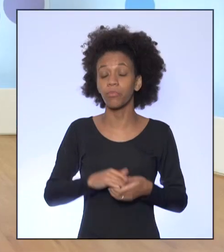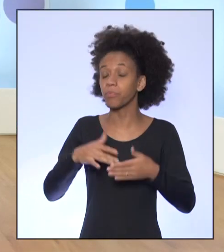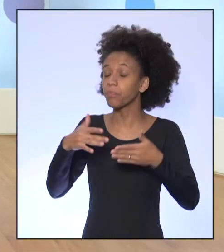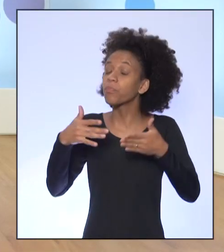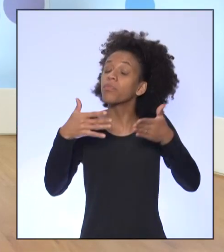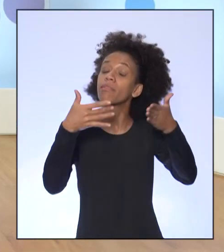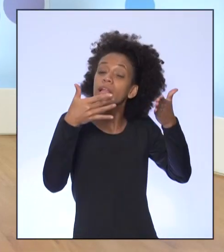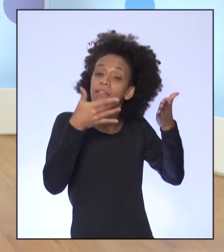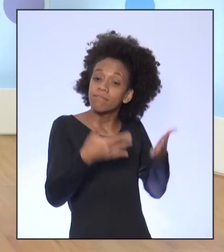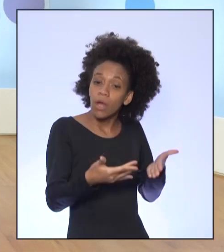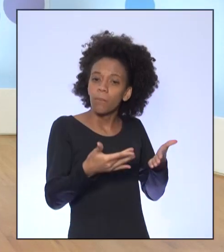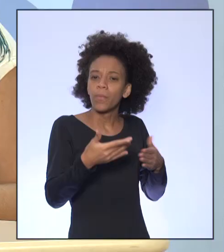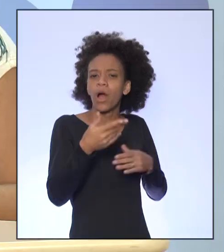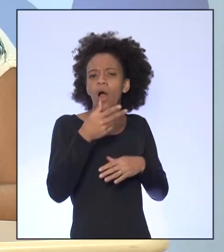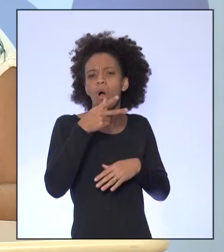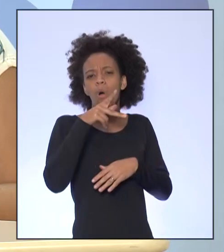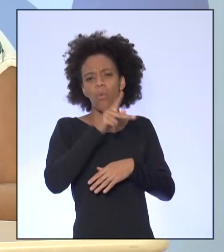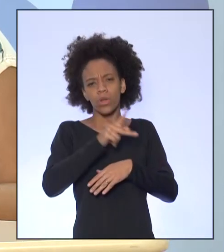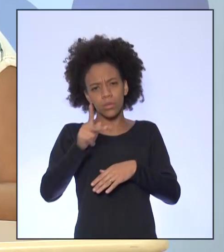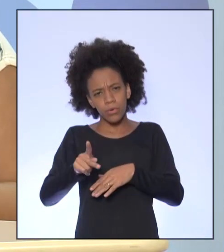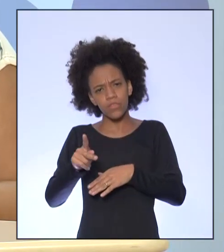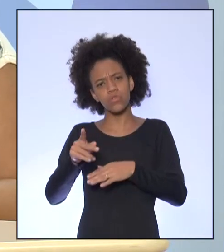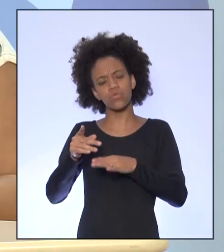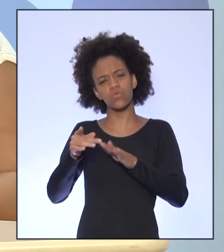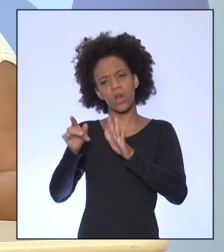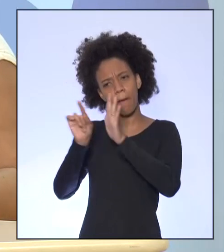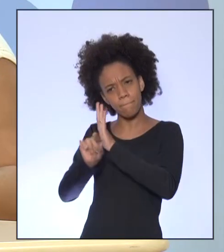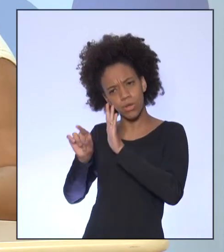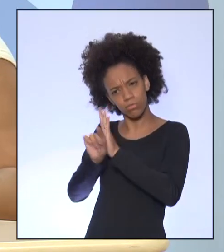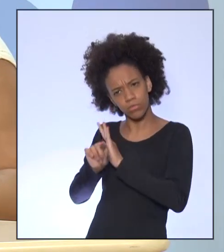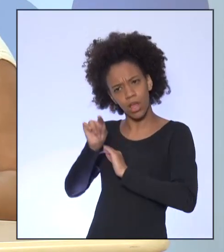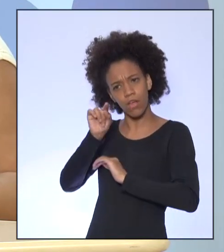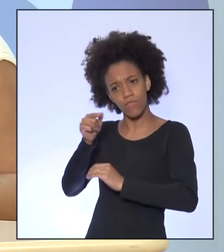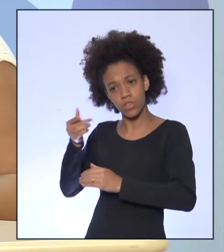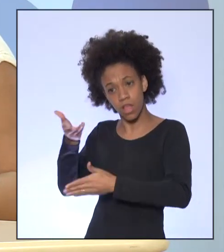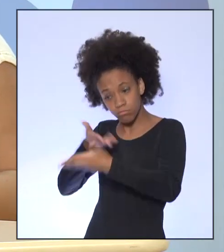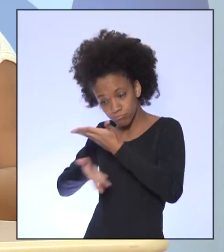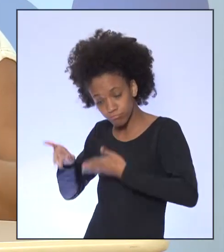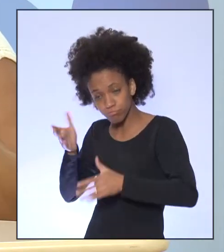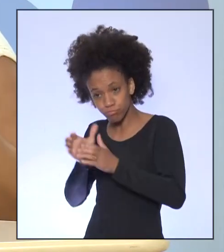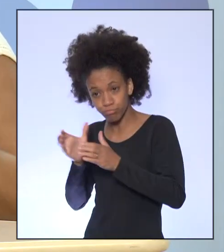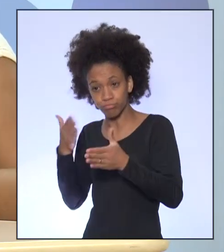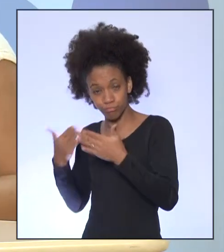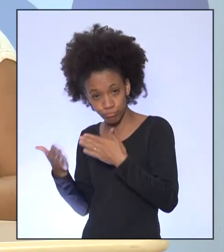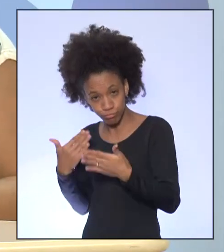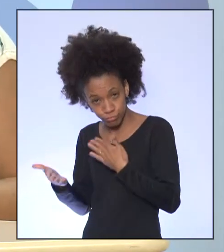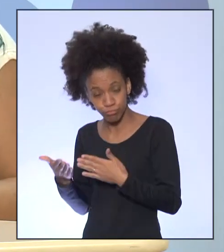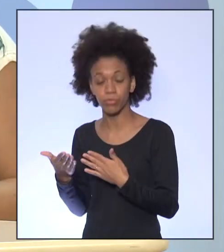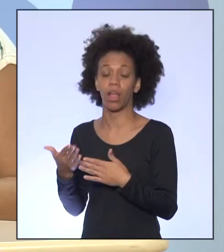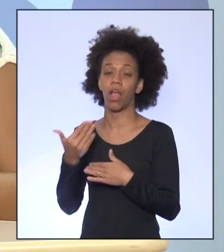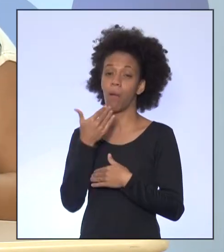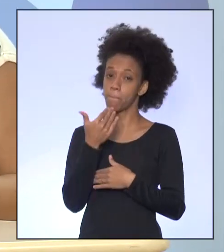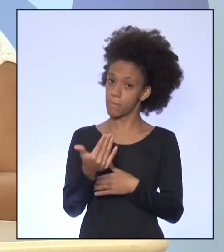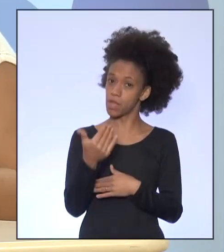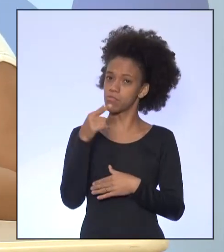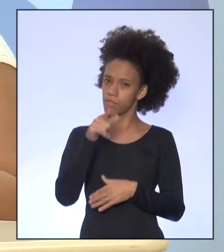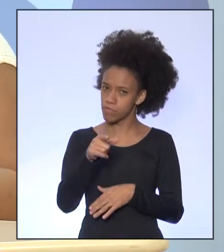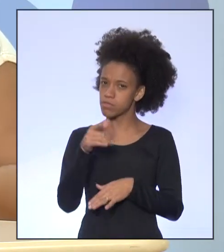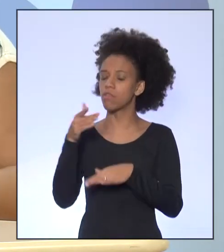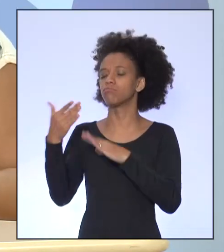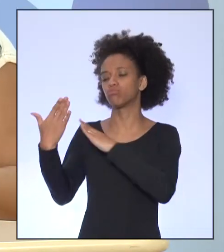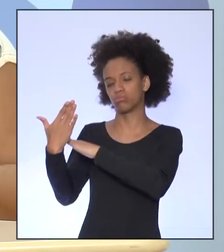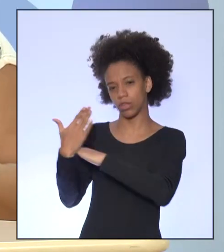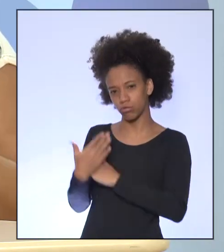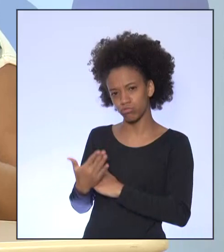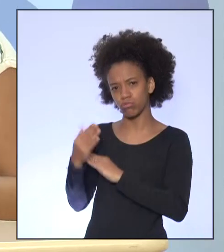Então, pessoal, quando a professora colocar alguma dúvida para vocês, vocês vão estar interagindo no chat, né? Eu peço que vocês colaborem, né,